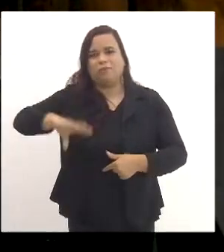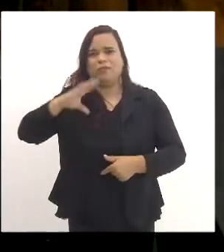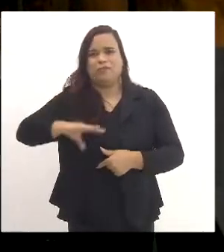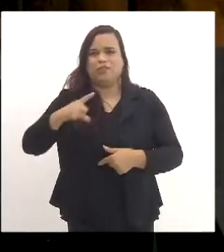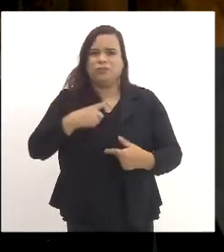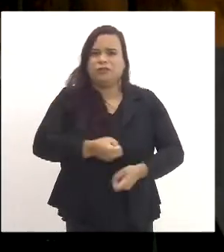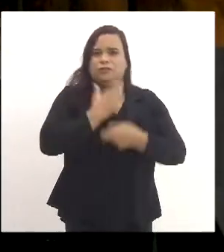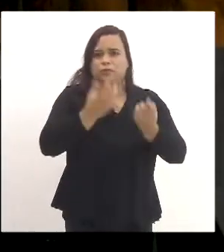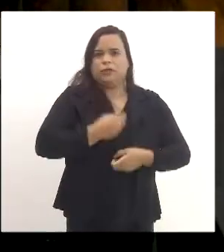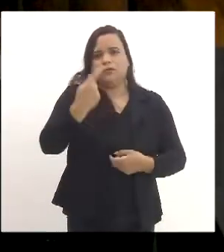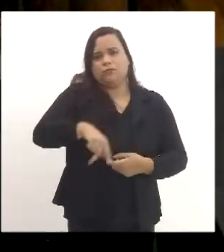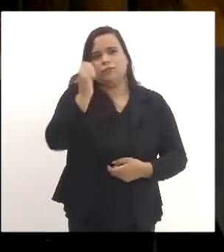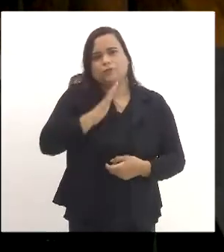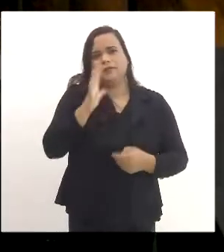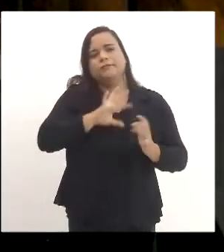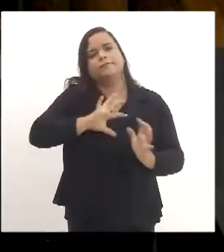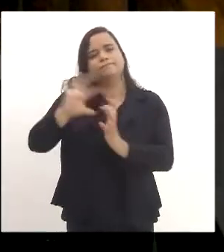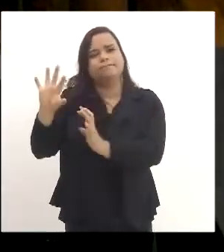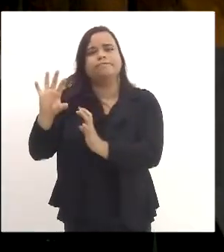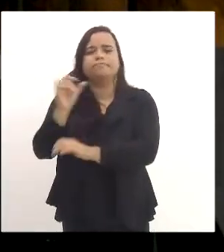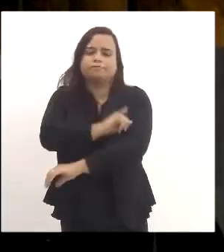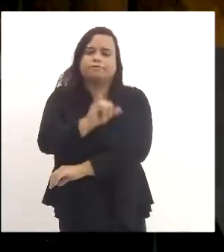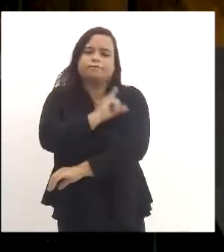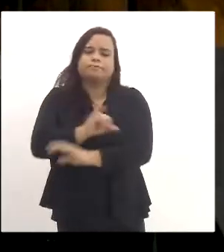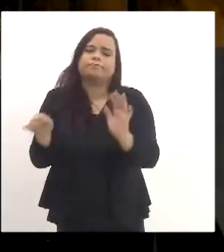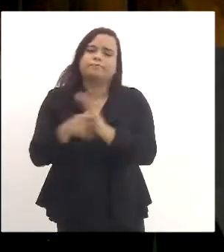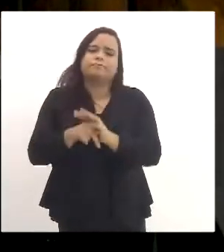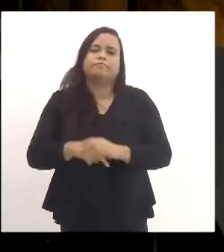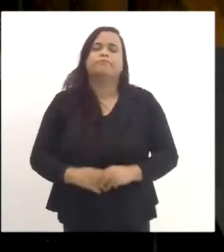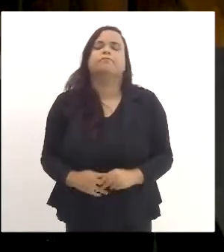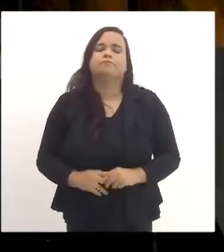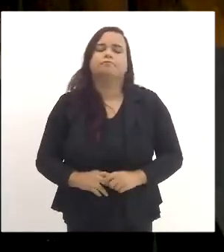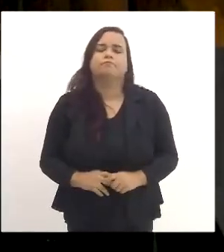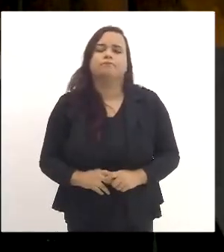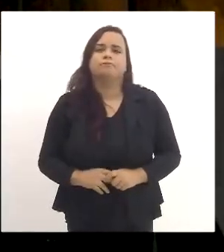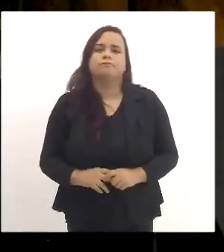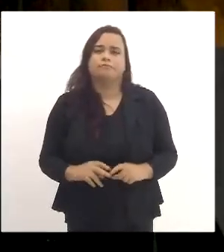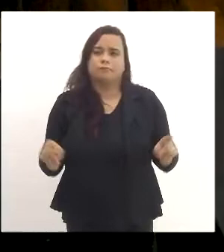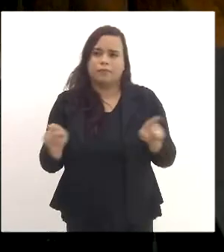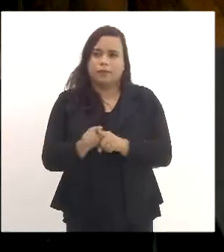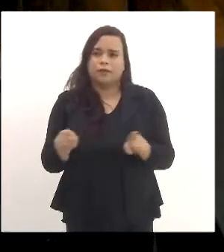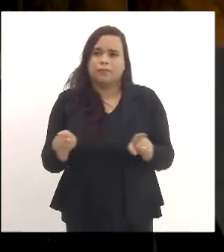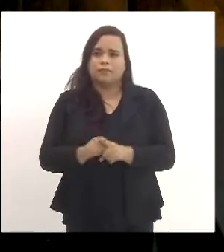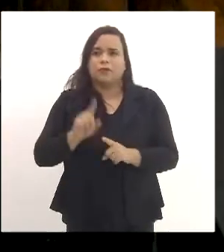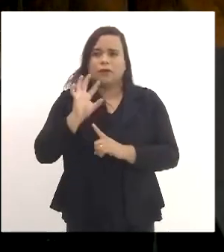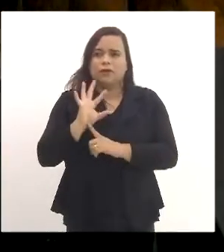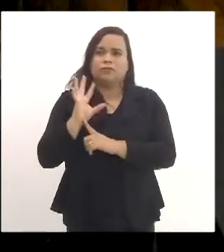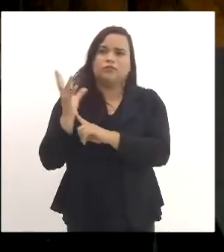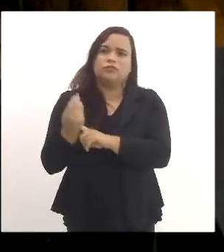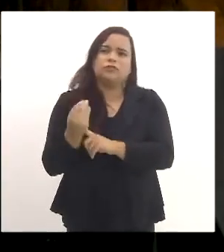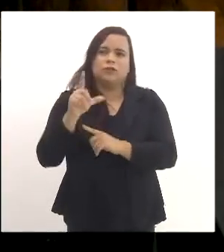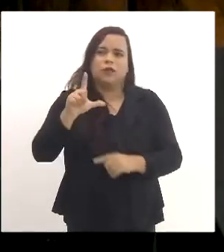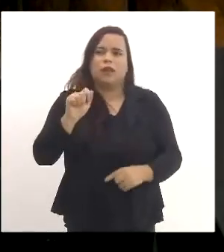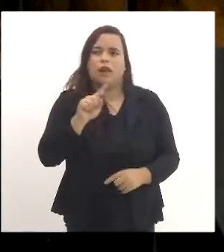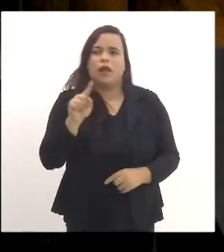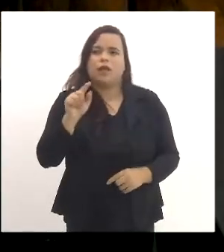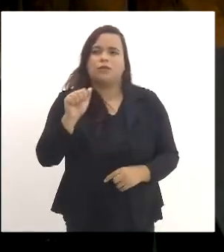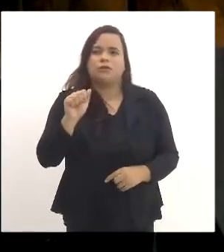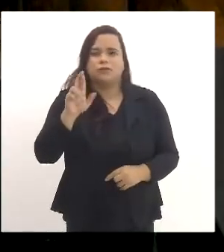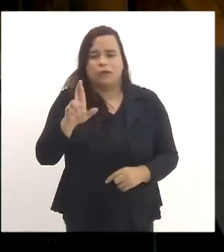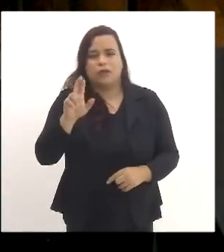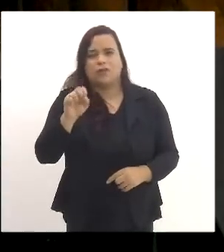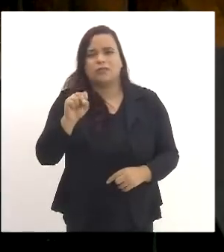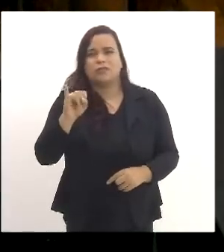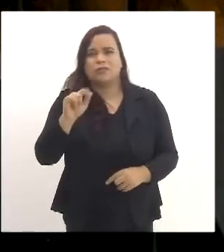nos ateliês Ciência Viva do Rio de Janeiro. Como referiu o artista Lázaro Segal, que viria